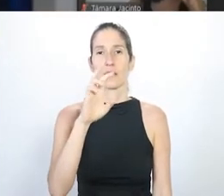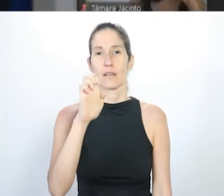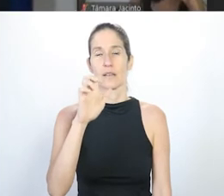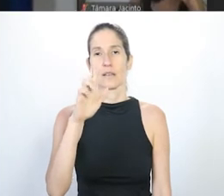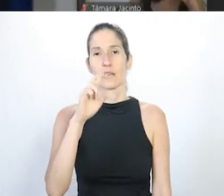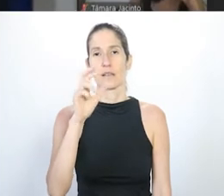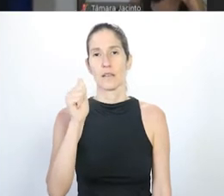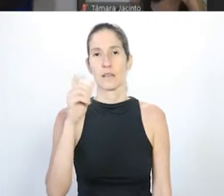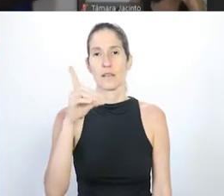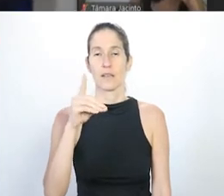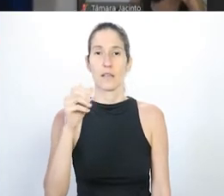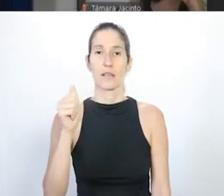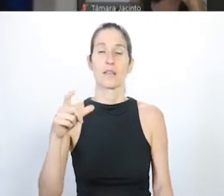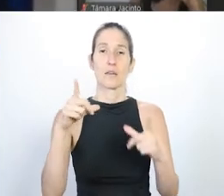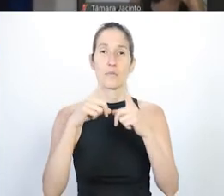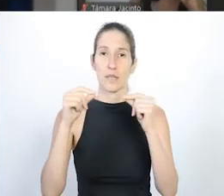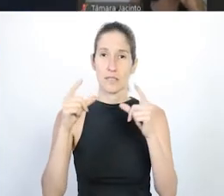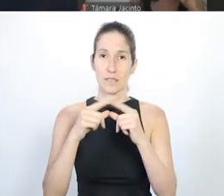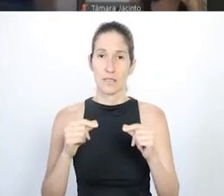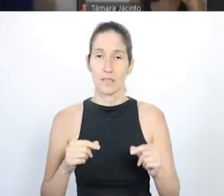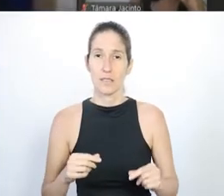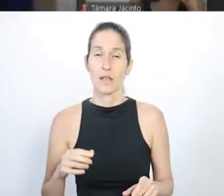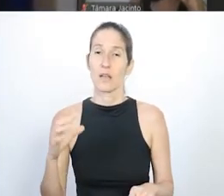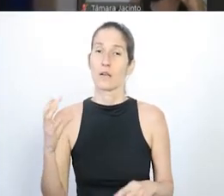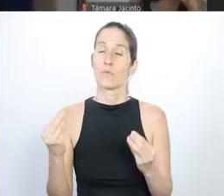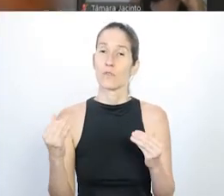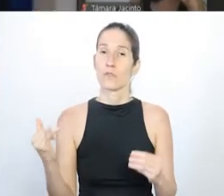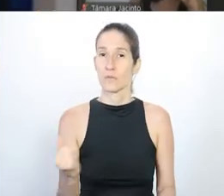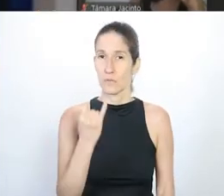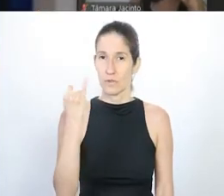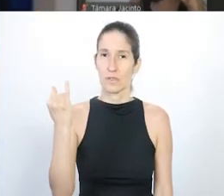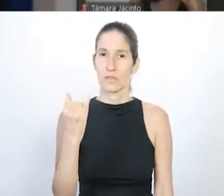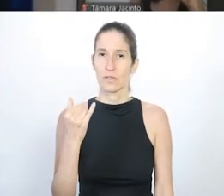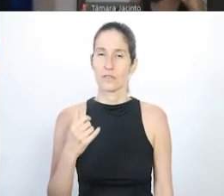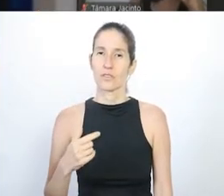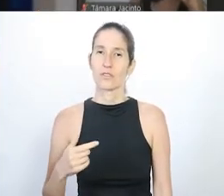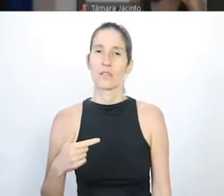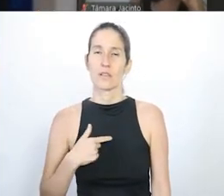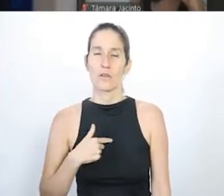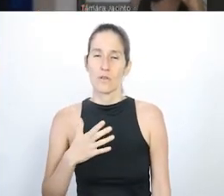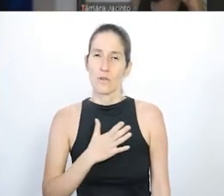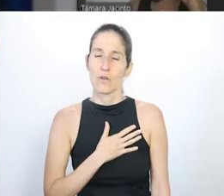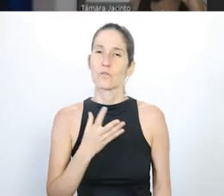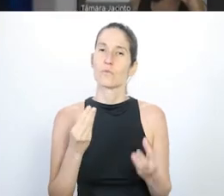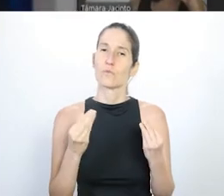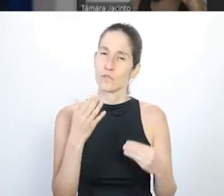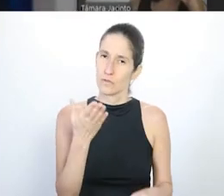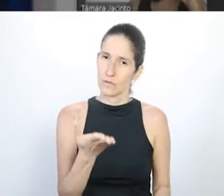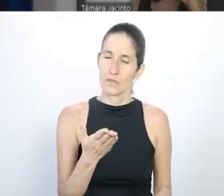você sabe que eu sou seu fã, e vivo lhe agradecendo isso o tempo todo, mas eu queria que todo mundo soubesse disso, viu?